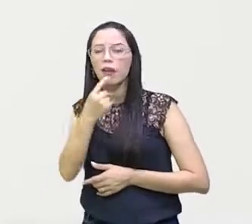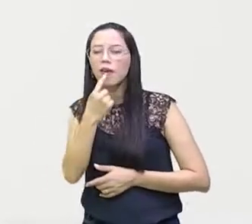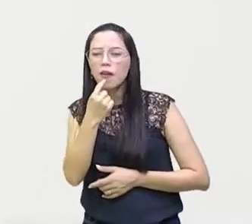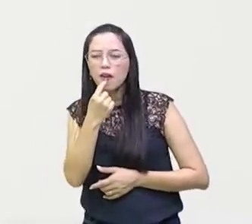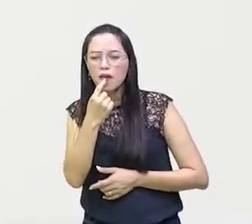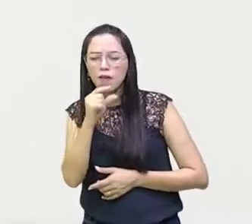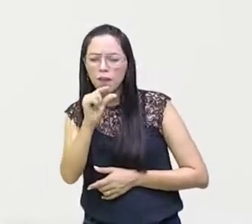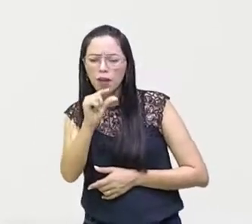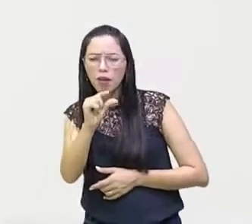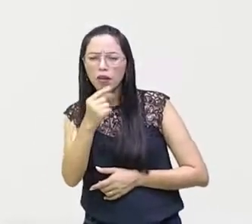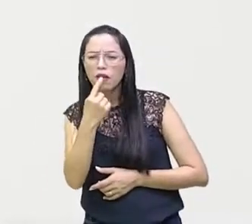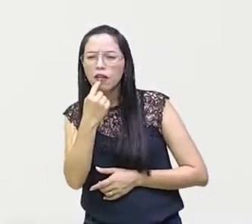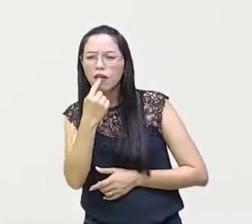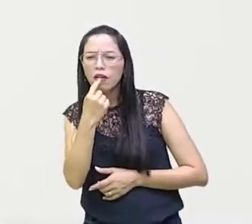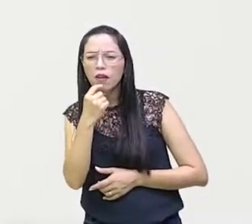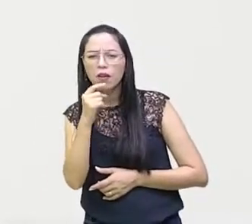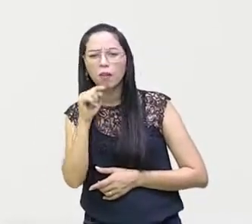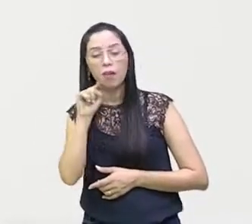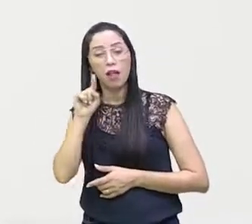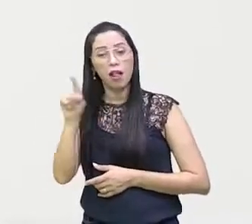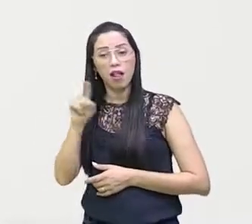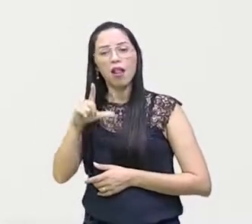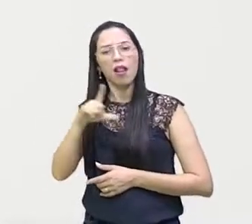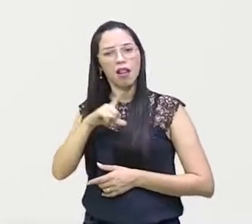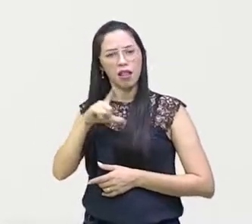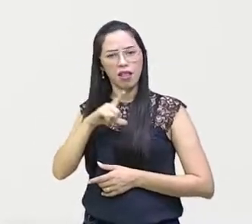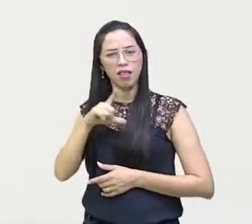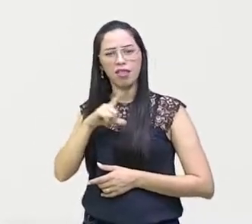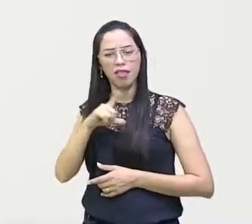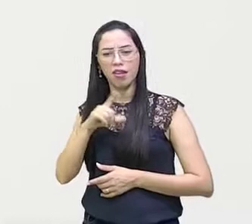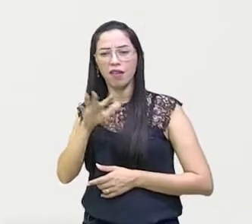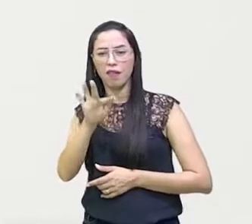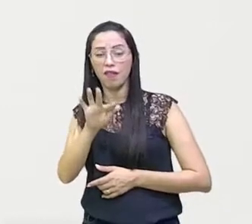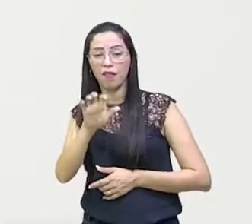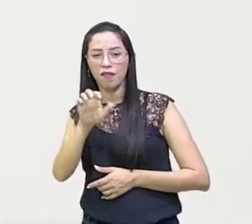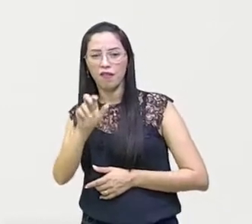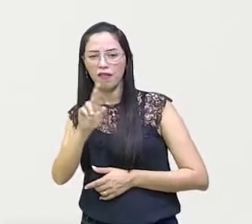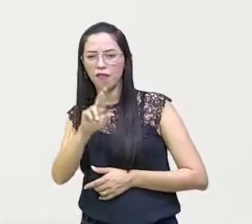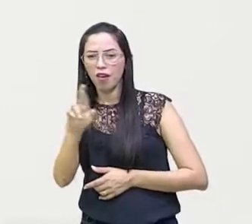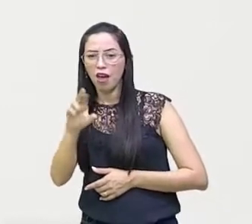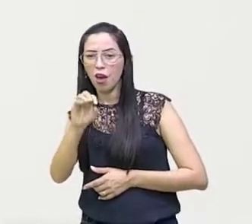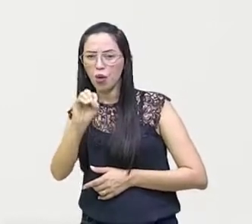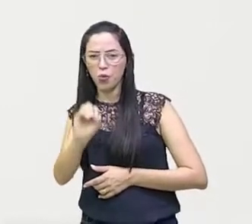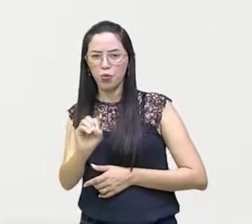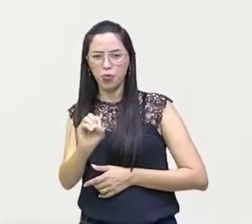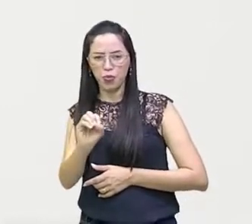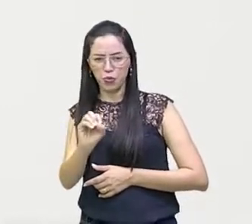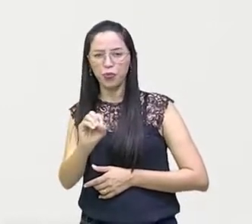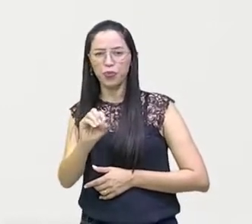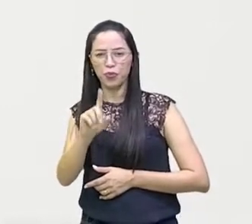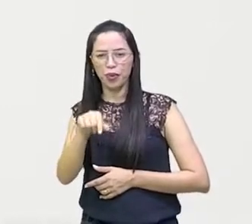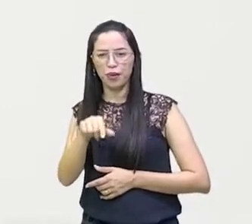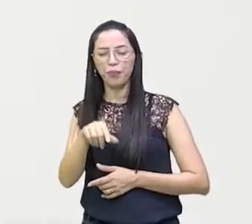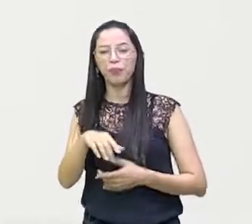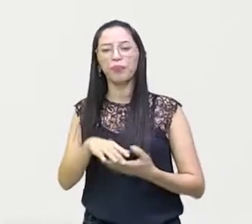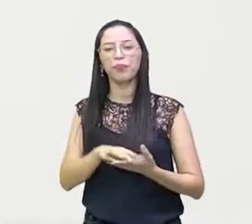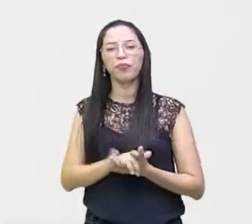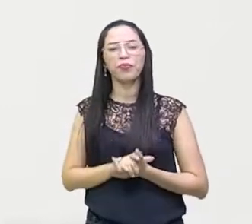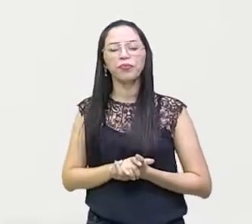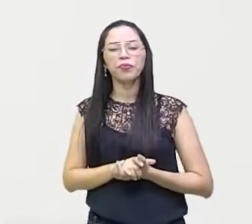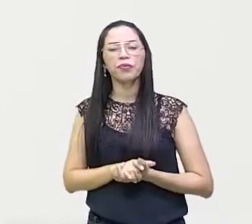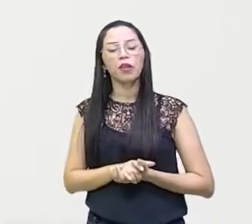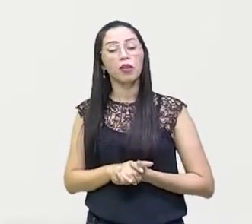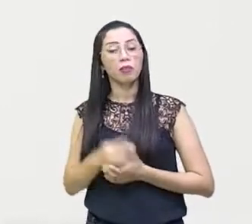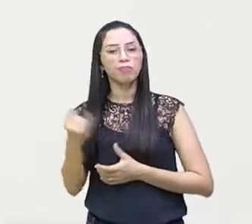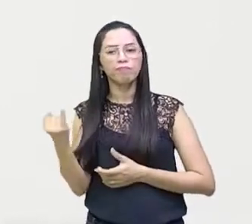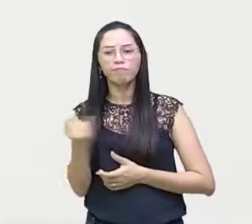possui ferro, por isso que ela é vermelhinha assim. Então, quando nós ingerimos muitos alimentos com ferro, ele ajuda na circulação